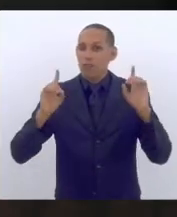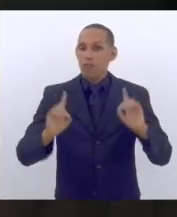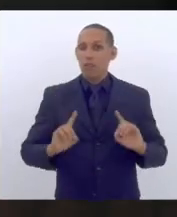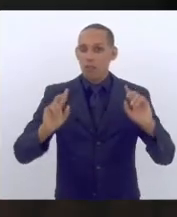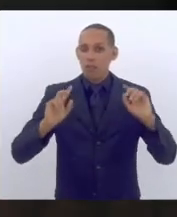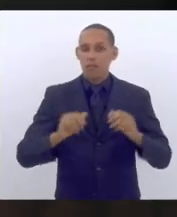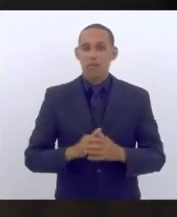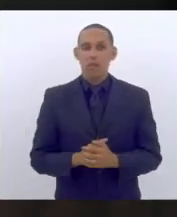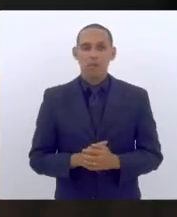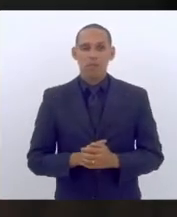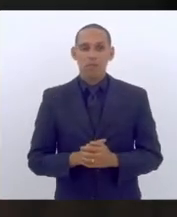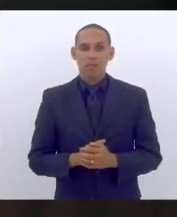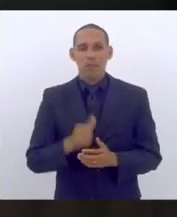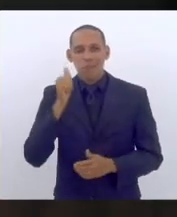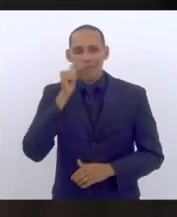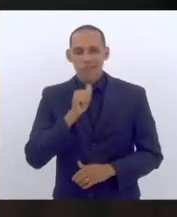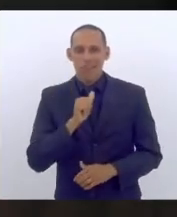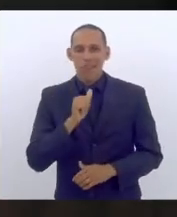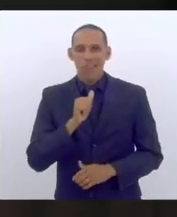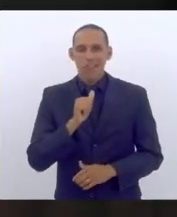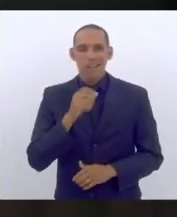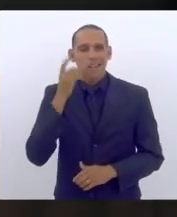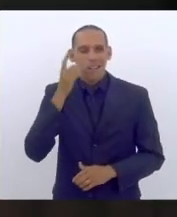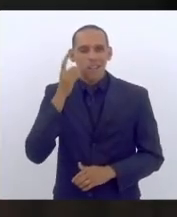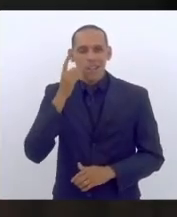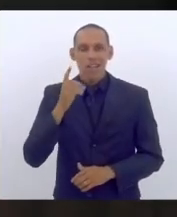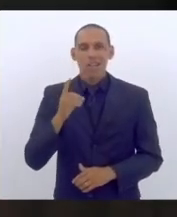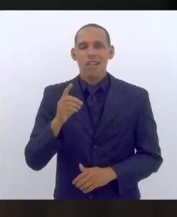dos direitos da mulher deputada